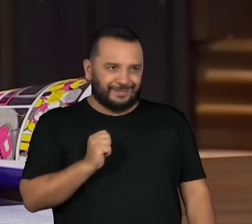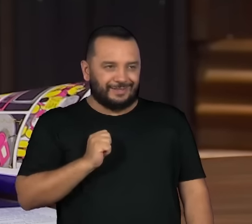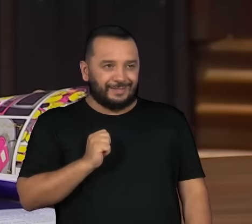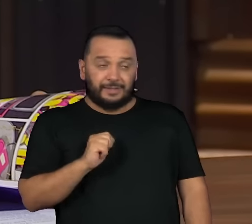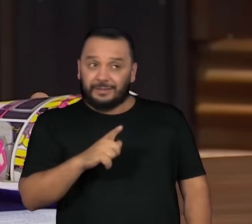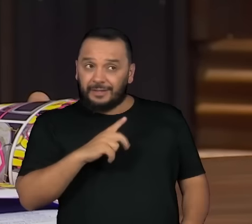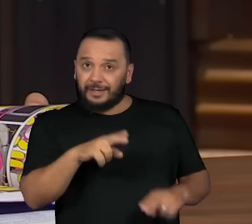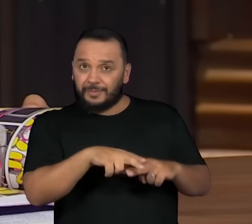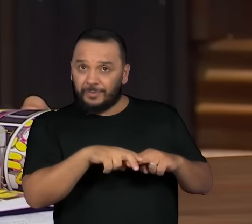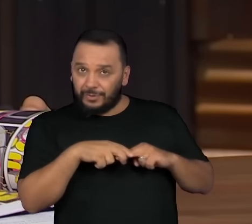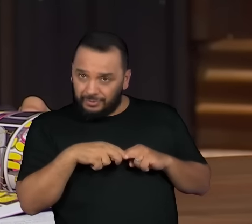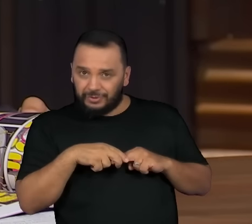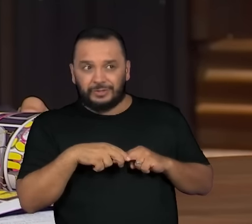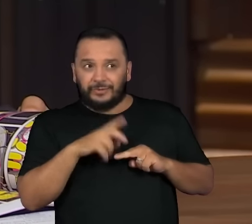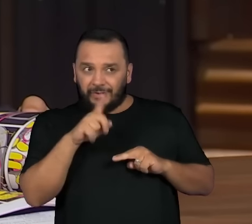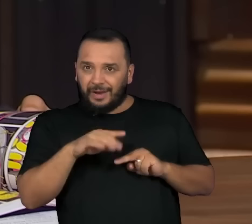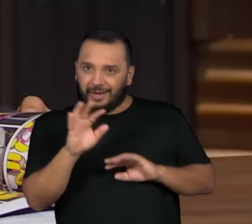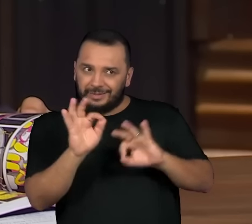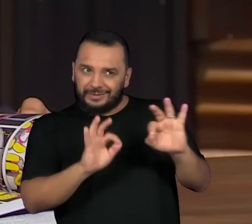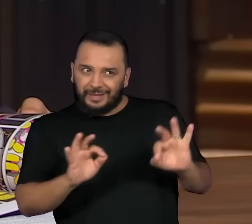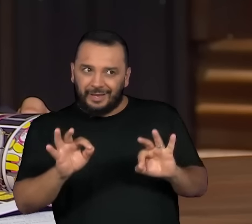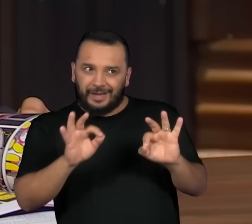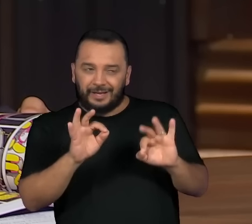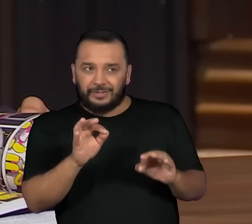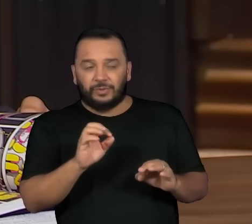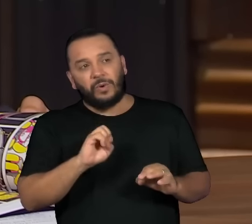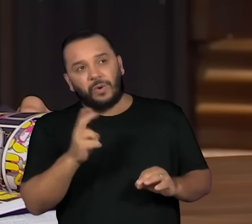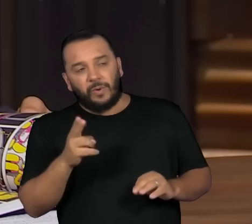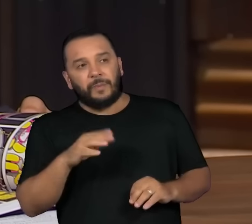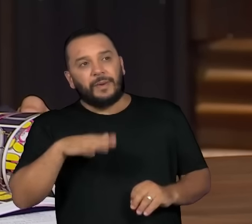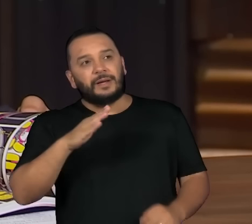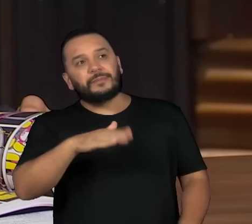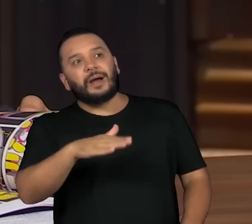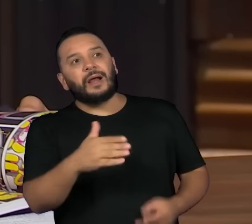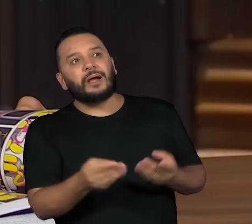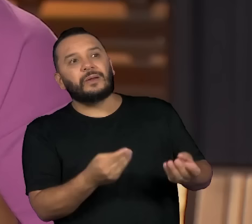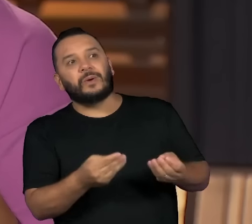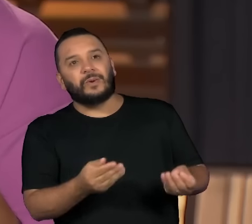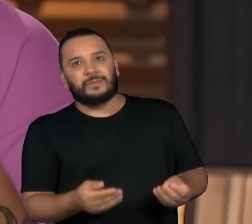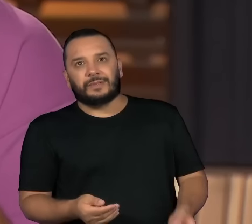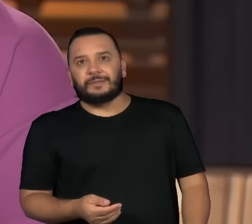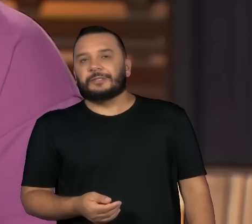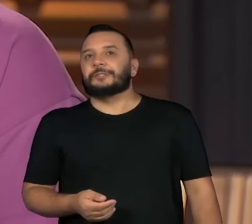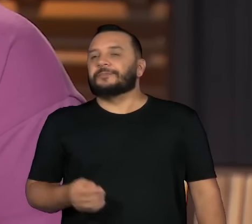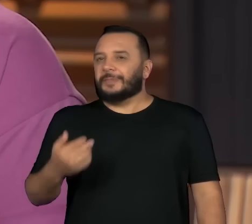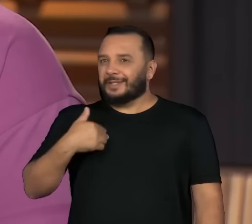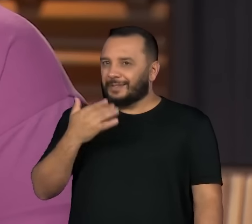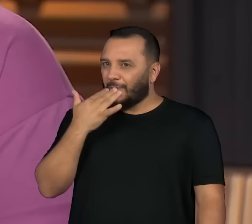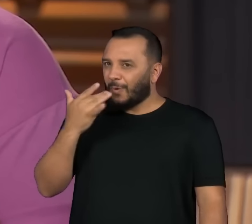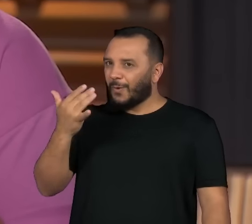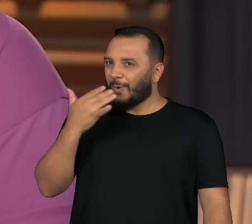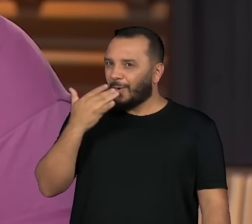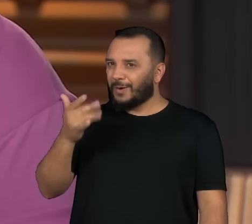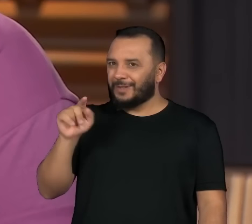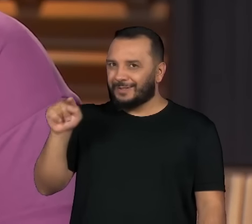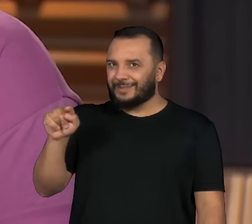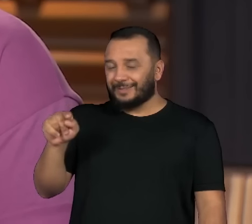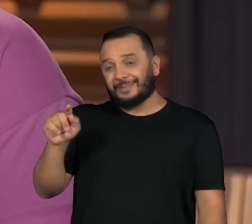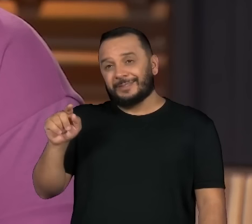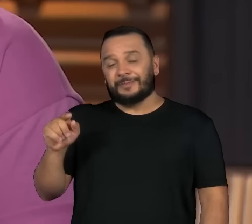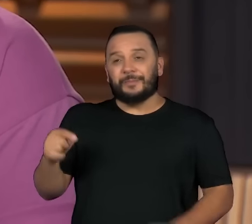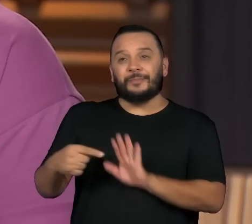razão estética ou é para o livro ficar mais acessível? Como é que é? as cores da história dão o tom